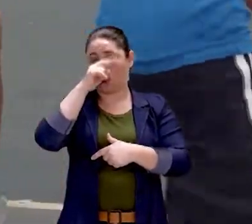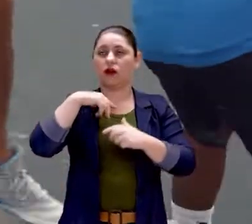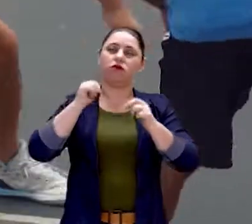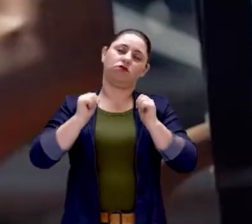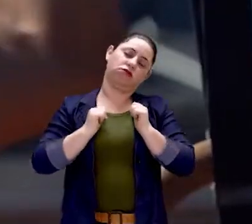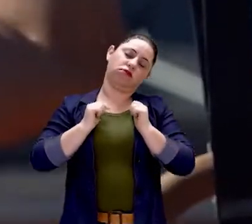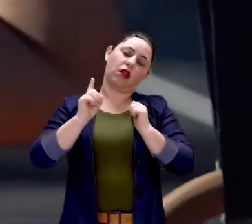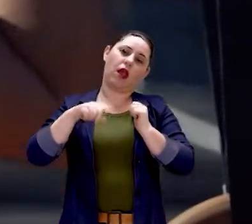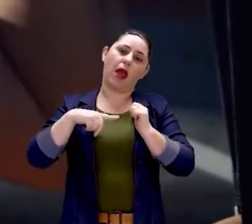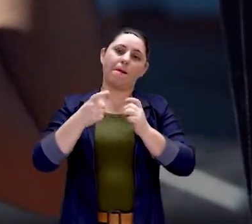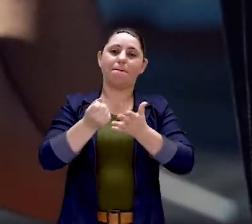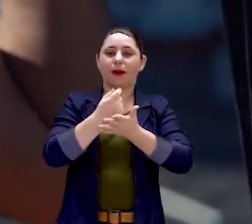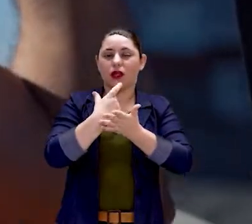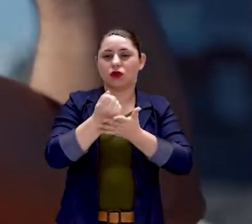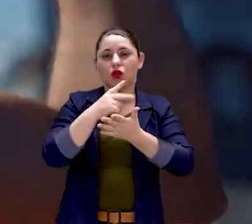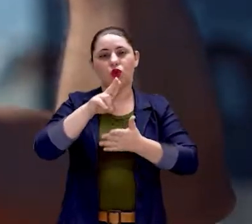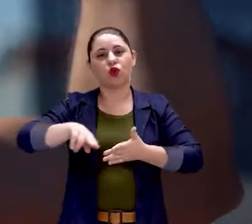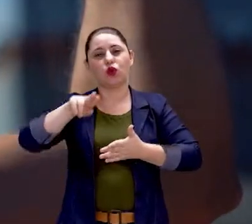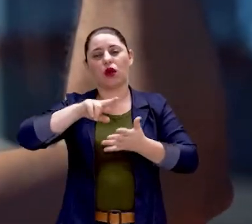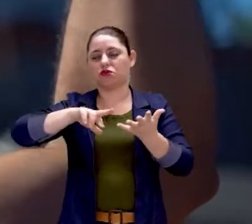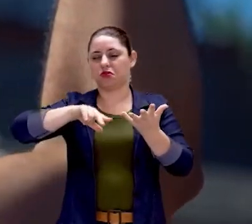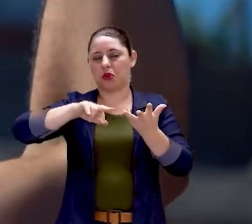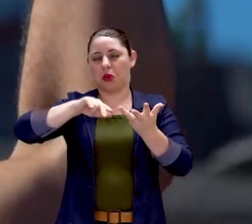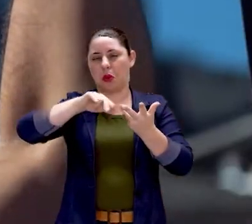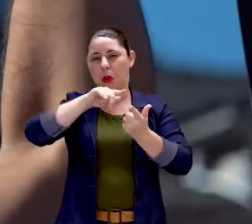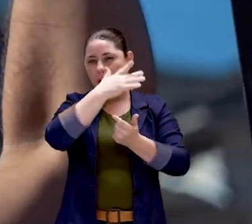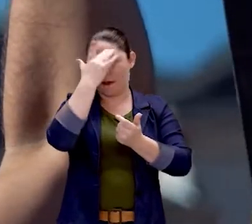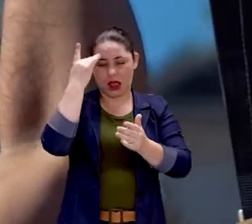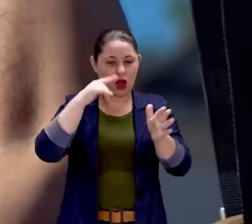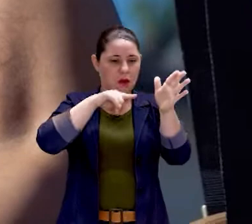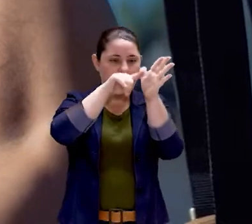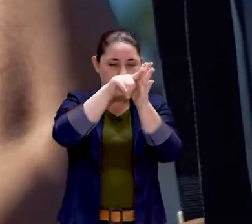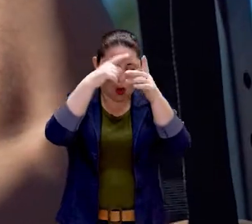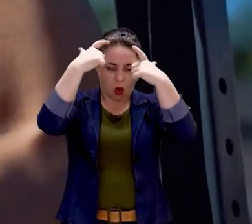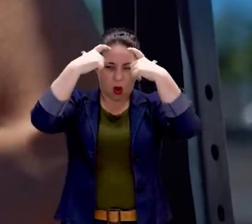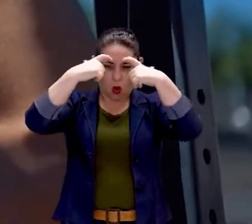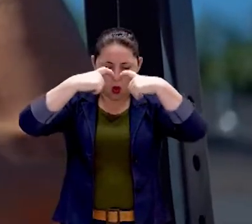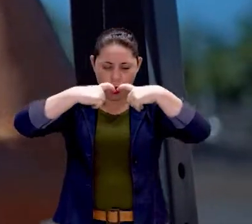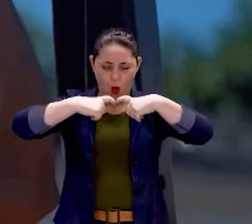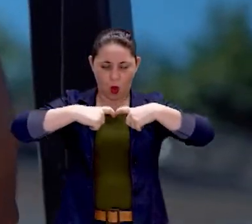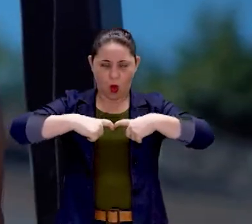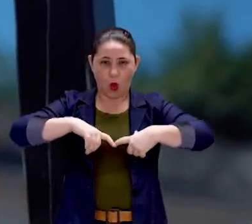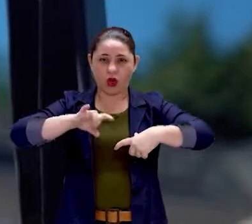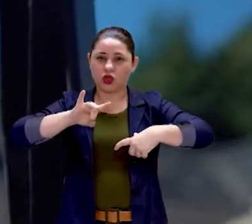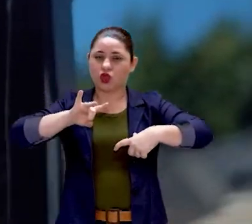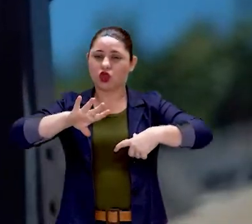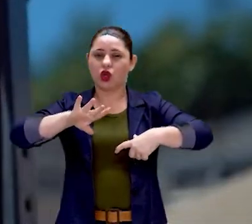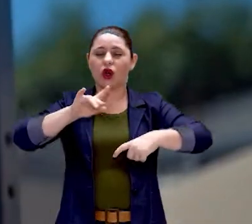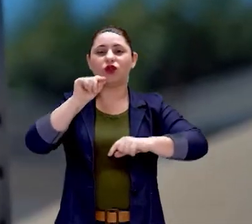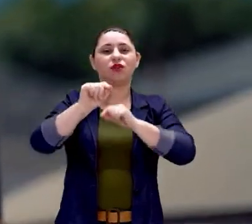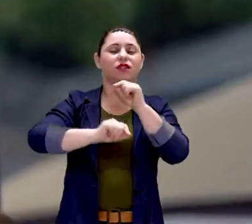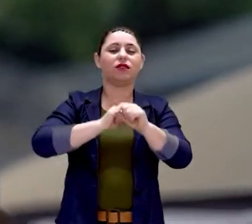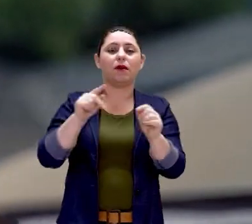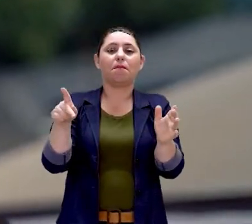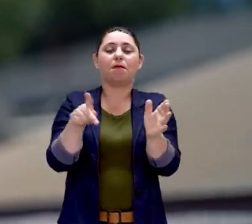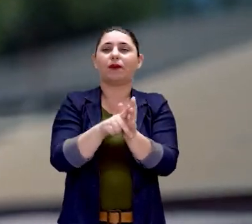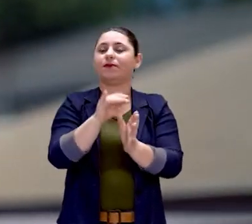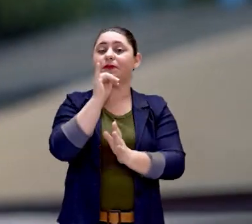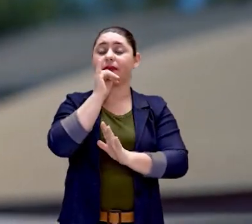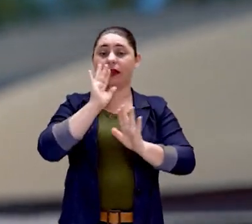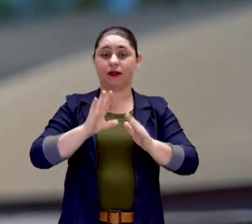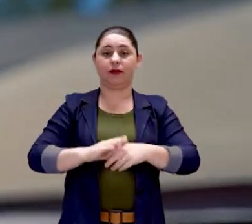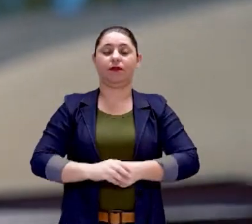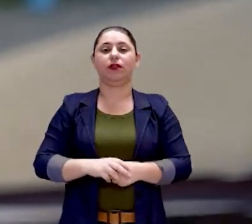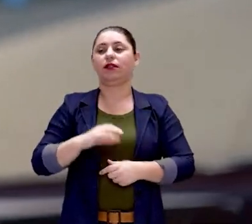você descansa. Medicamentos em uso, ou seja, eu pego a parte do corpo como um todo e não vou agir só diretamente, vamos